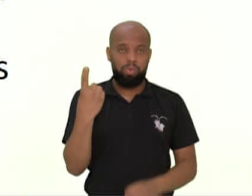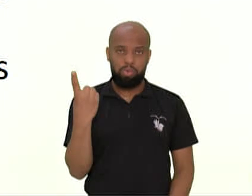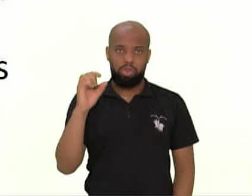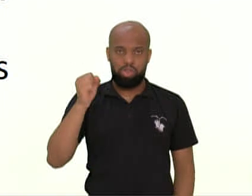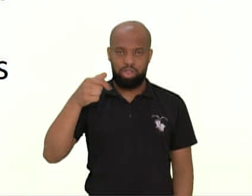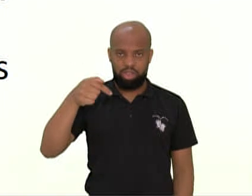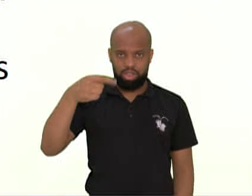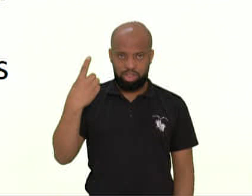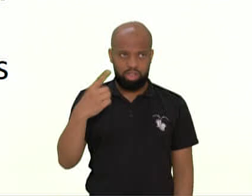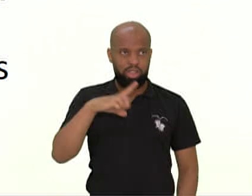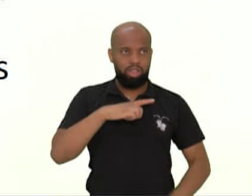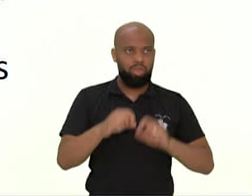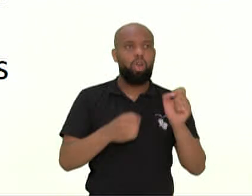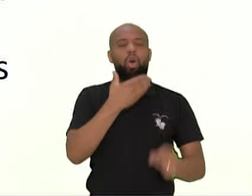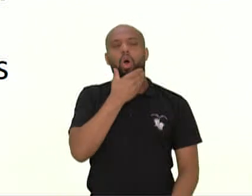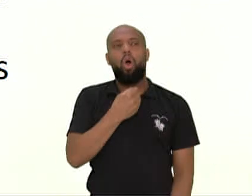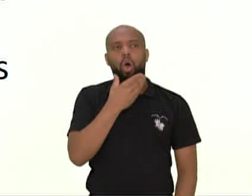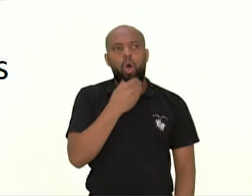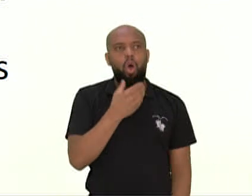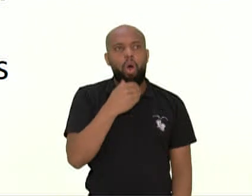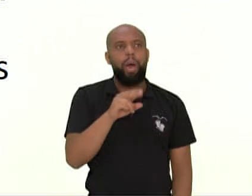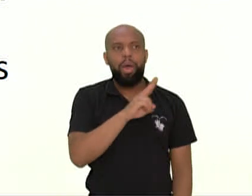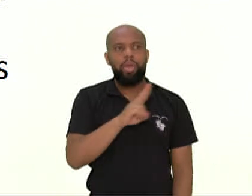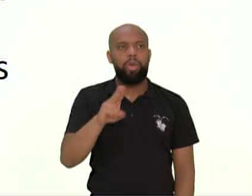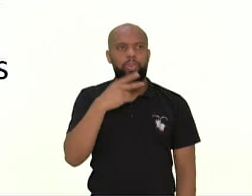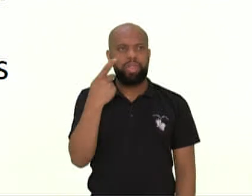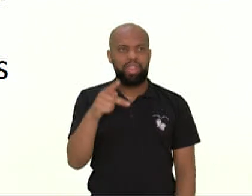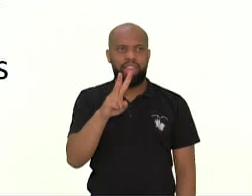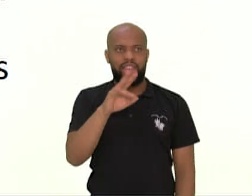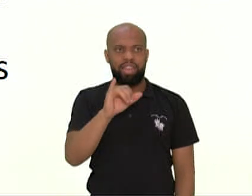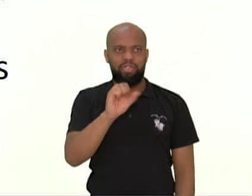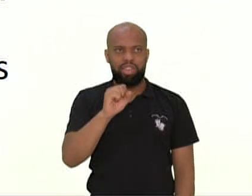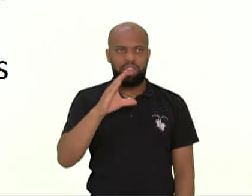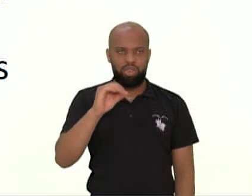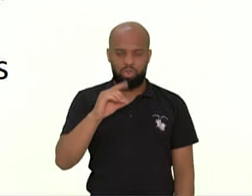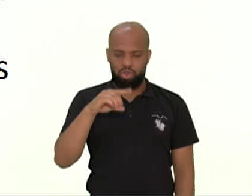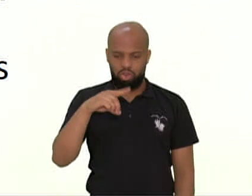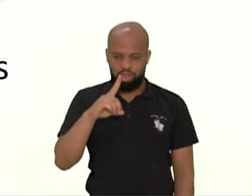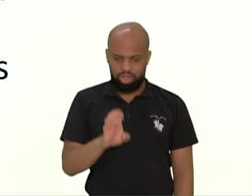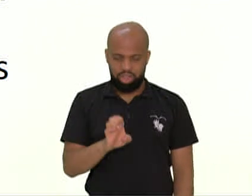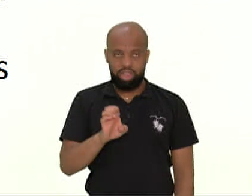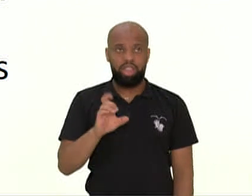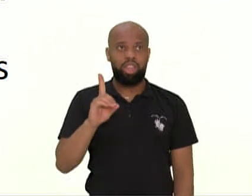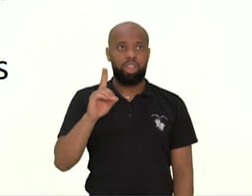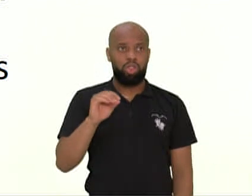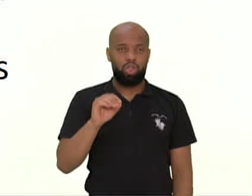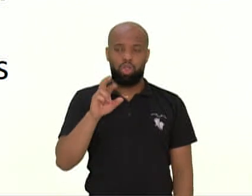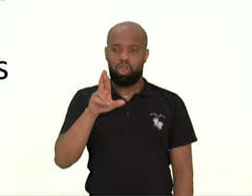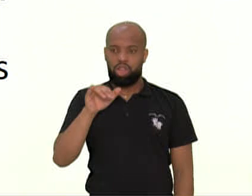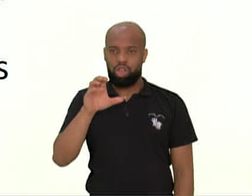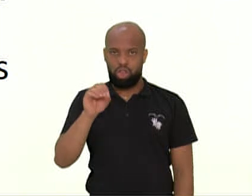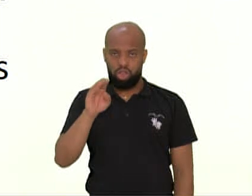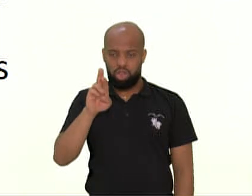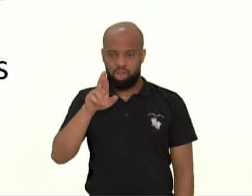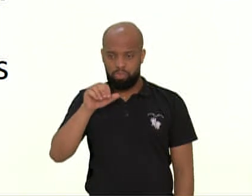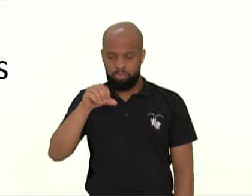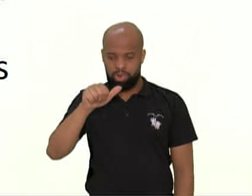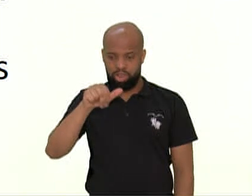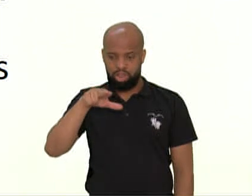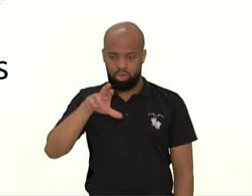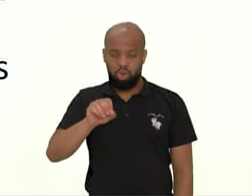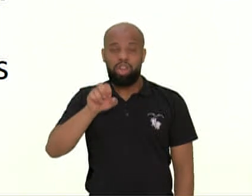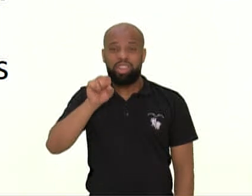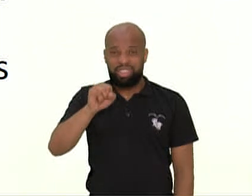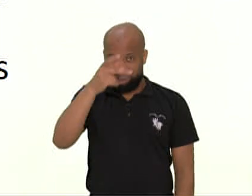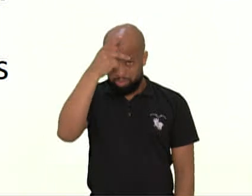patrocinada pelo Visconde do Rio Branco e estabelecer que qualquer filho de escravo nascido a partir da data dessa lei seria considerado